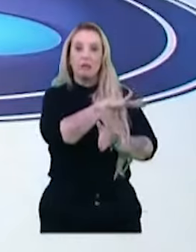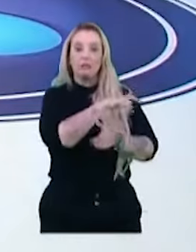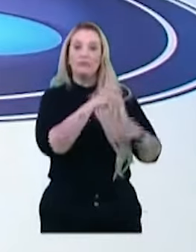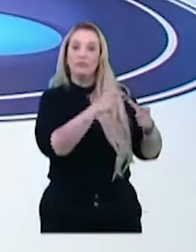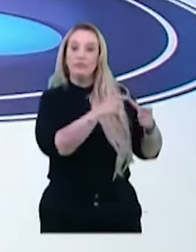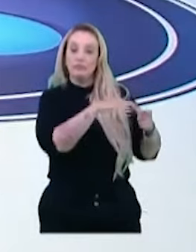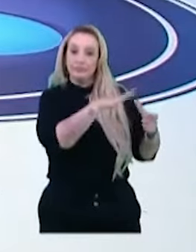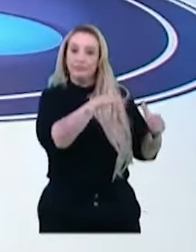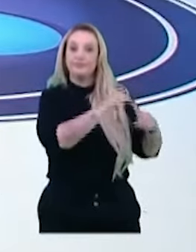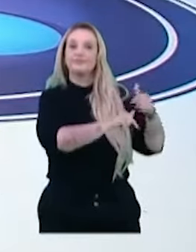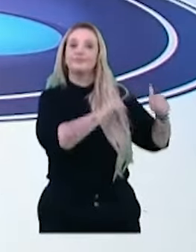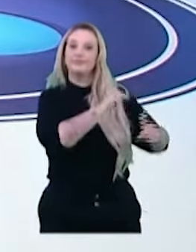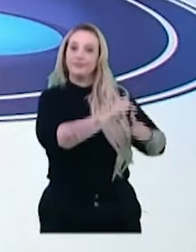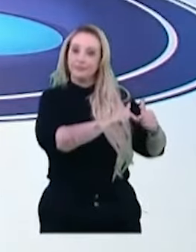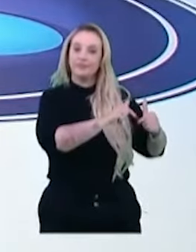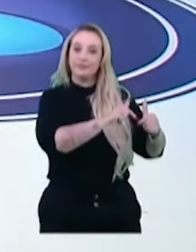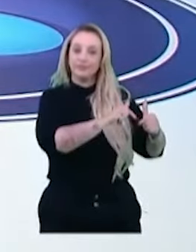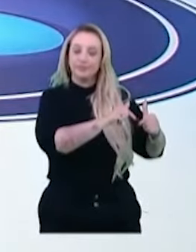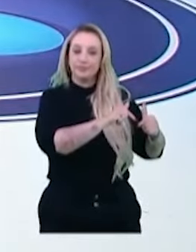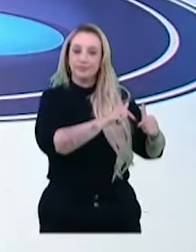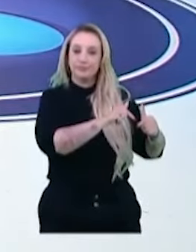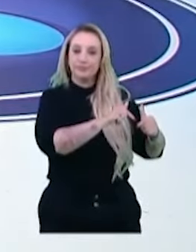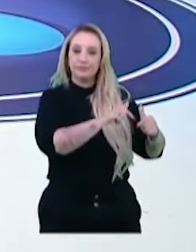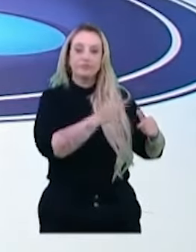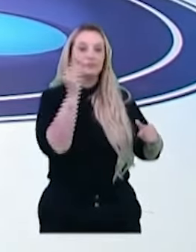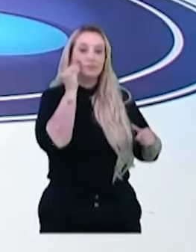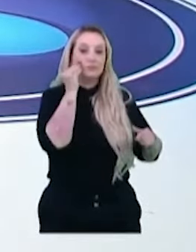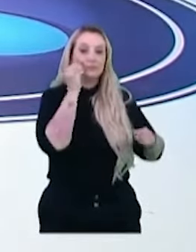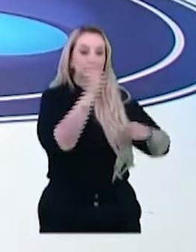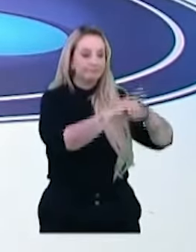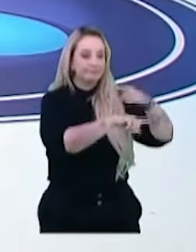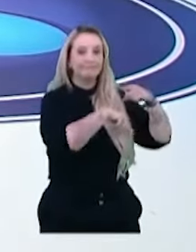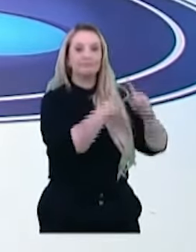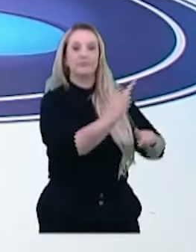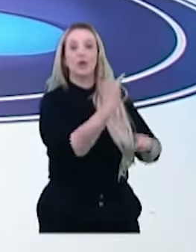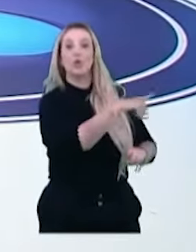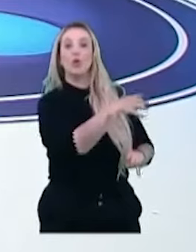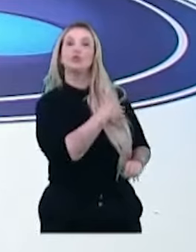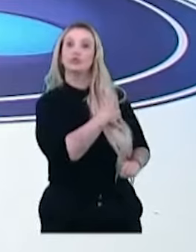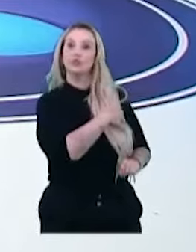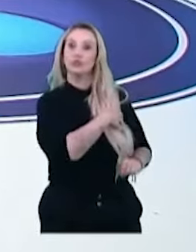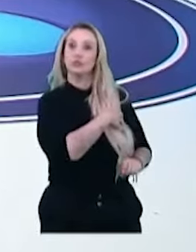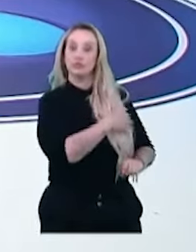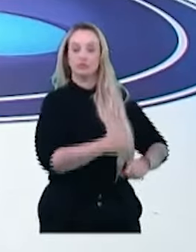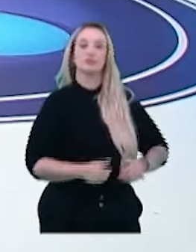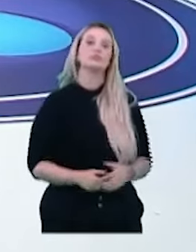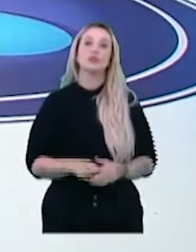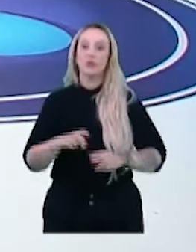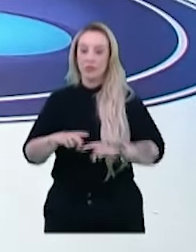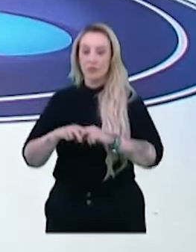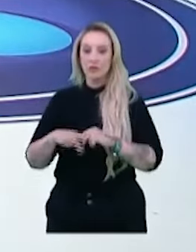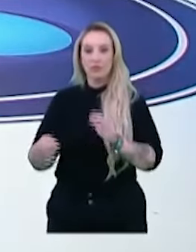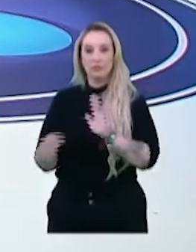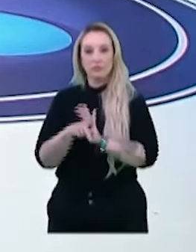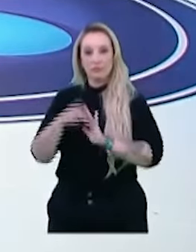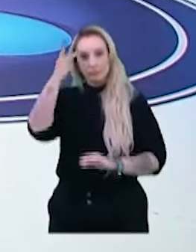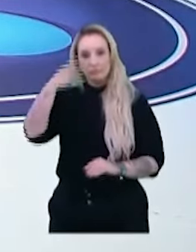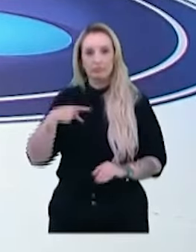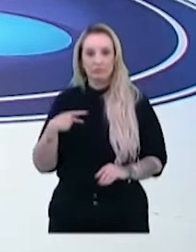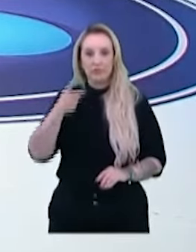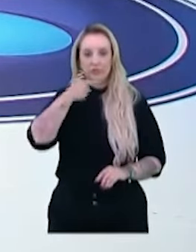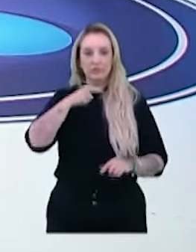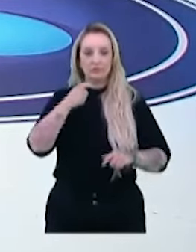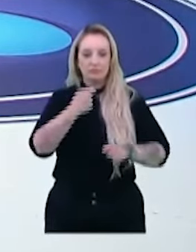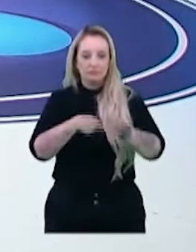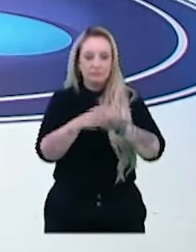uma parcela dos trabalhadores que foi buscar a sua prosperidade de uma outra forma, por conta própria, fazendo o